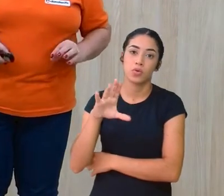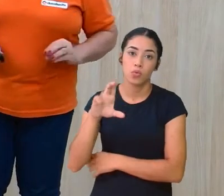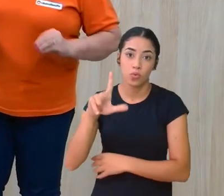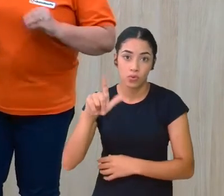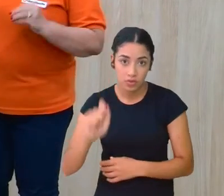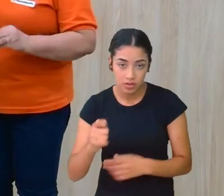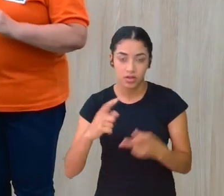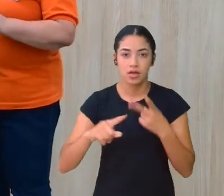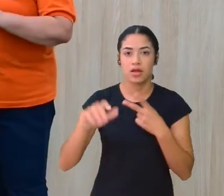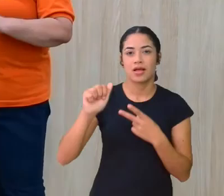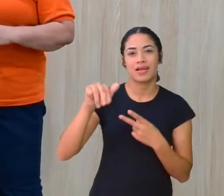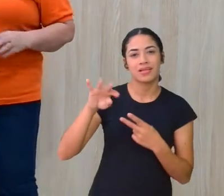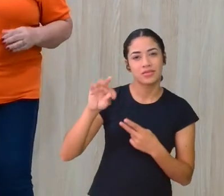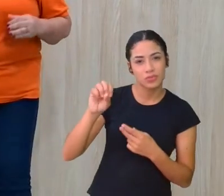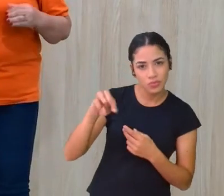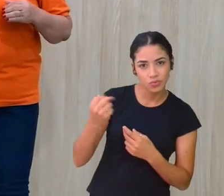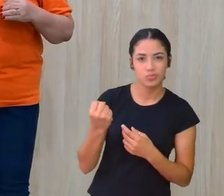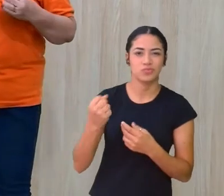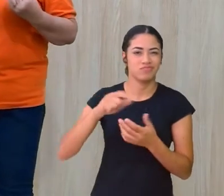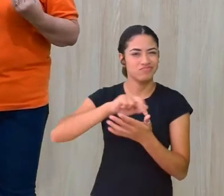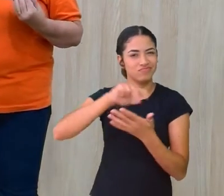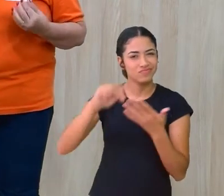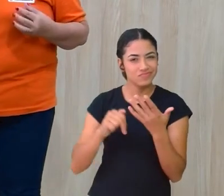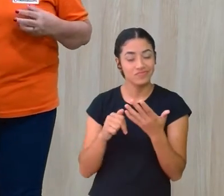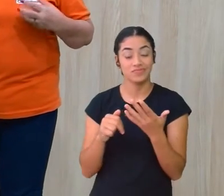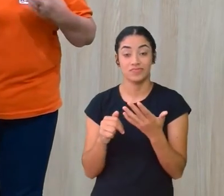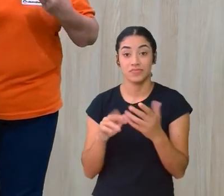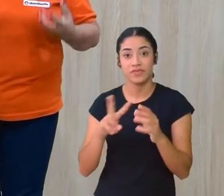elétrons. Vejam essa informação que a gente vai entender